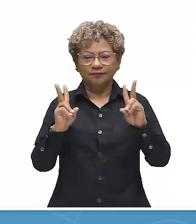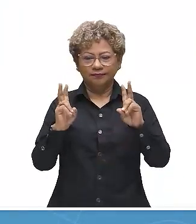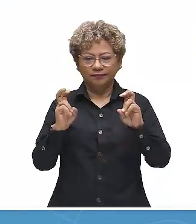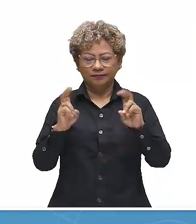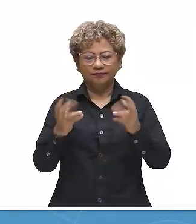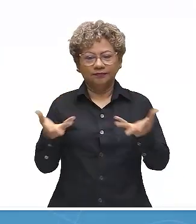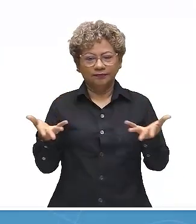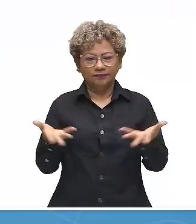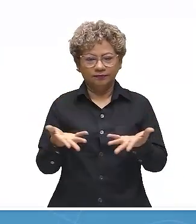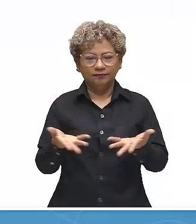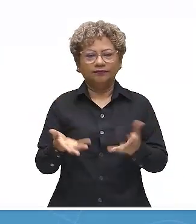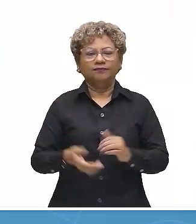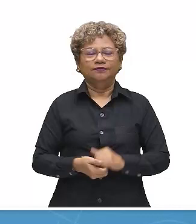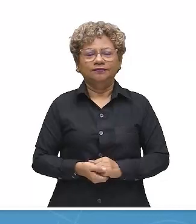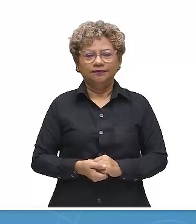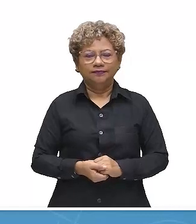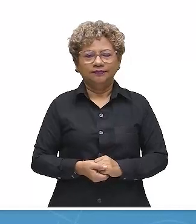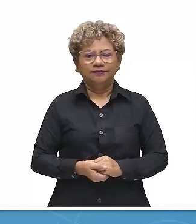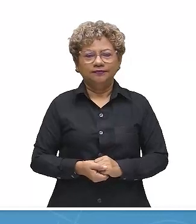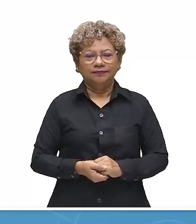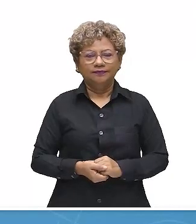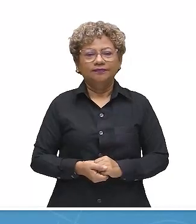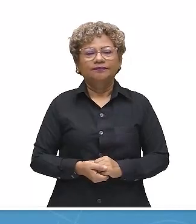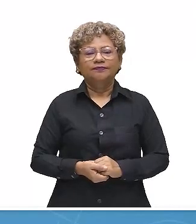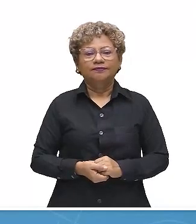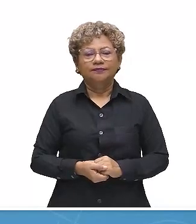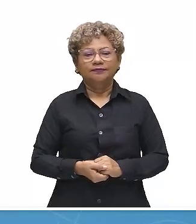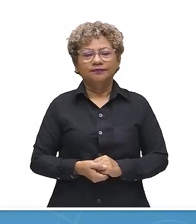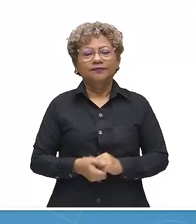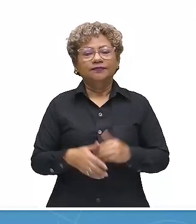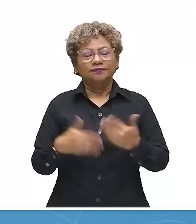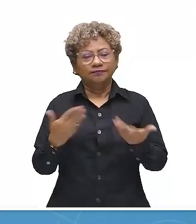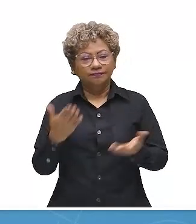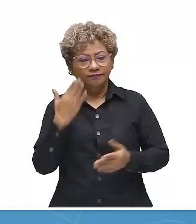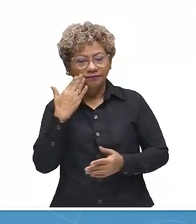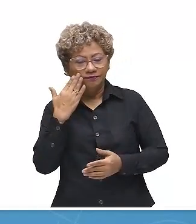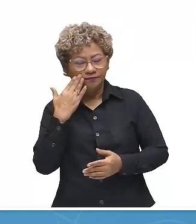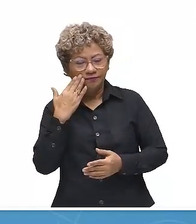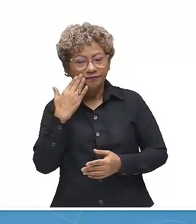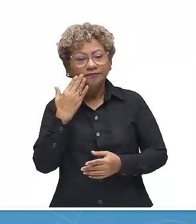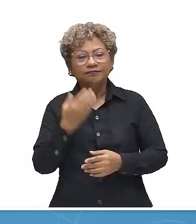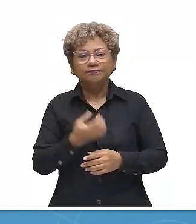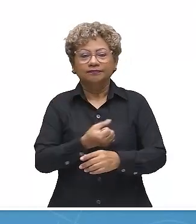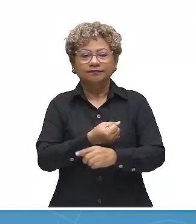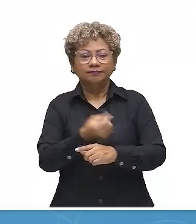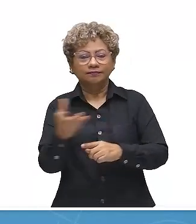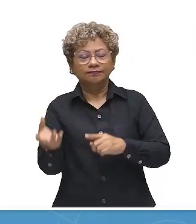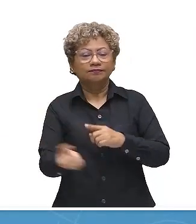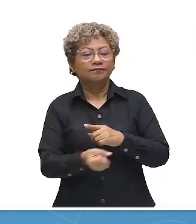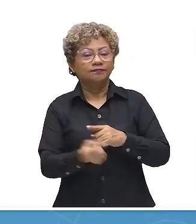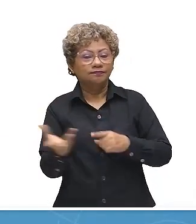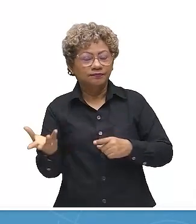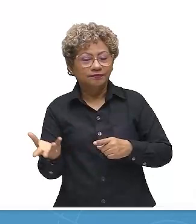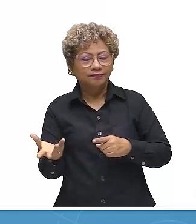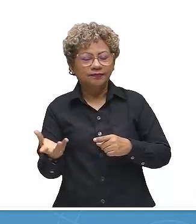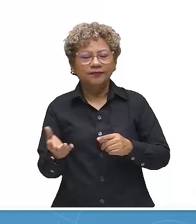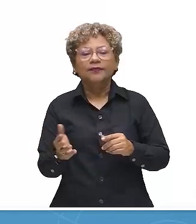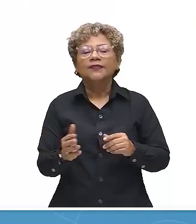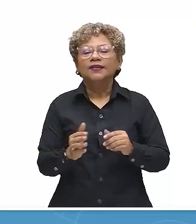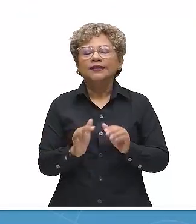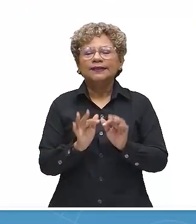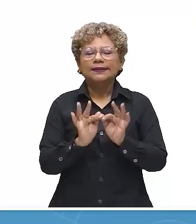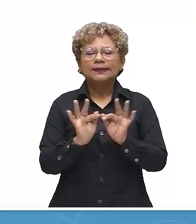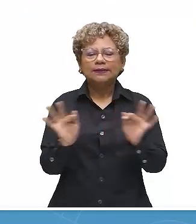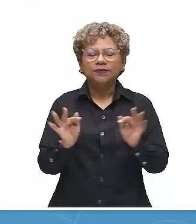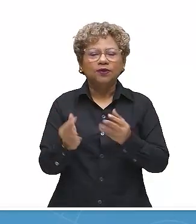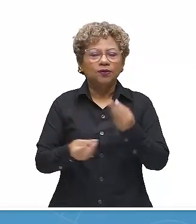estudar hoje. Vamos estudar aí frações, né? Como vamos simplificar as frações. Então, muito